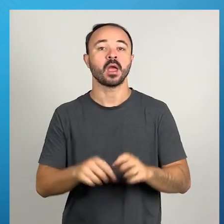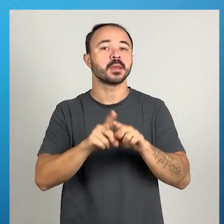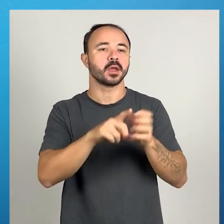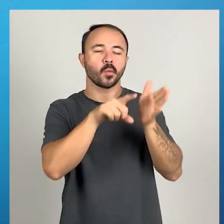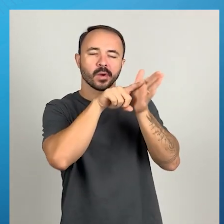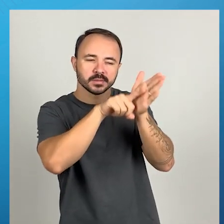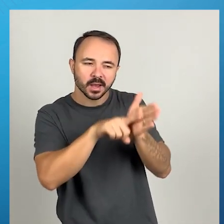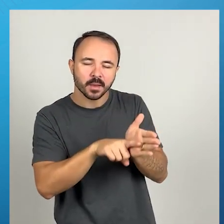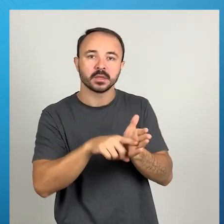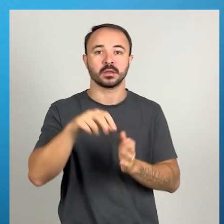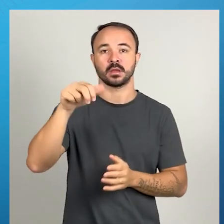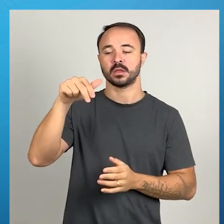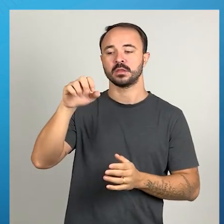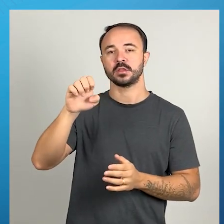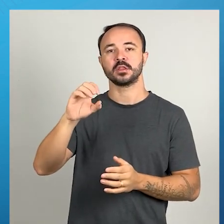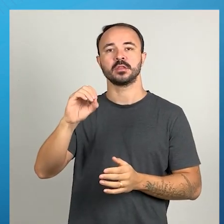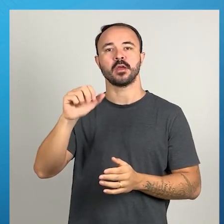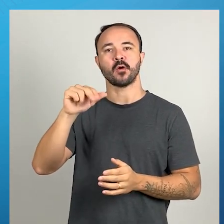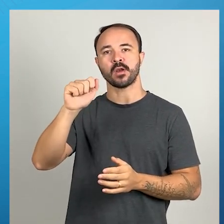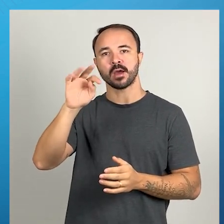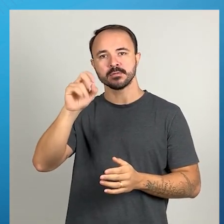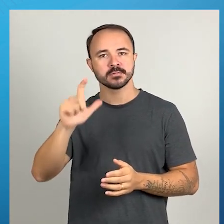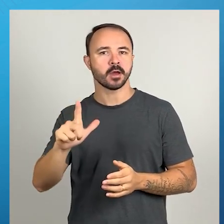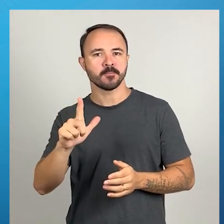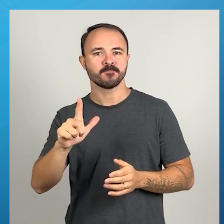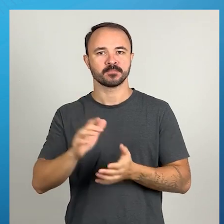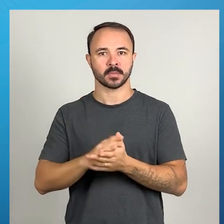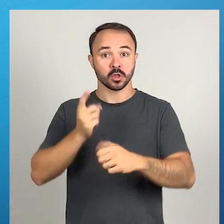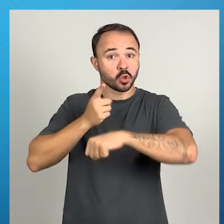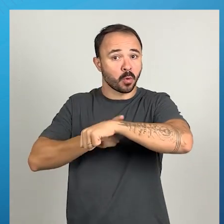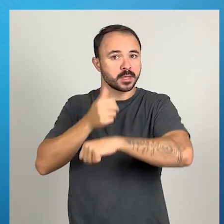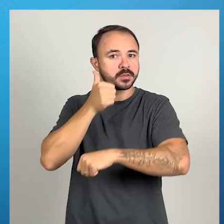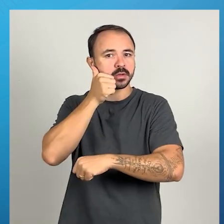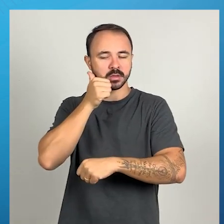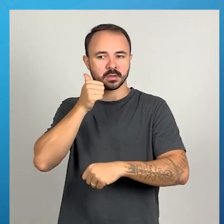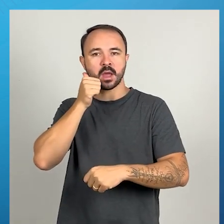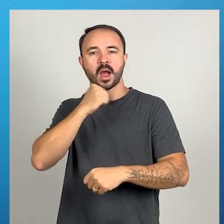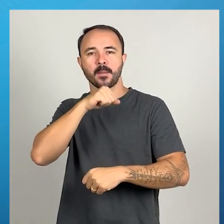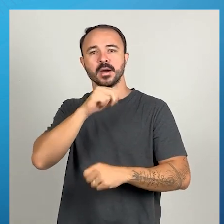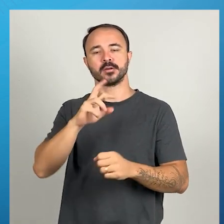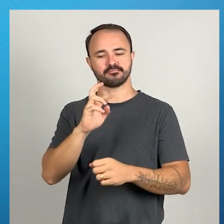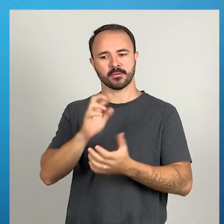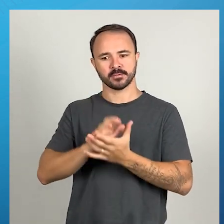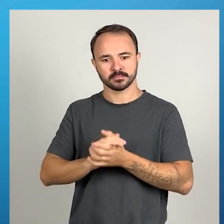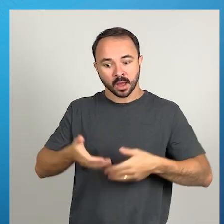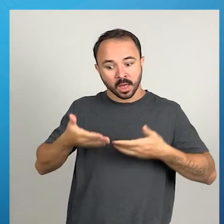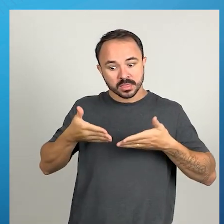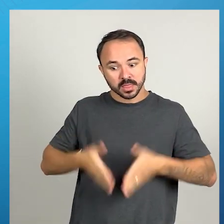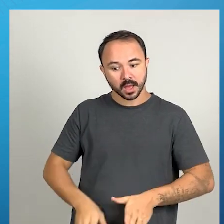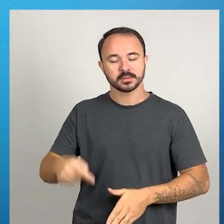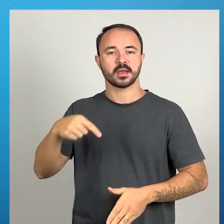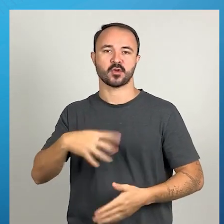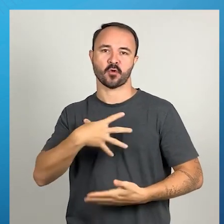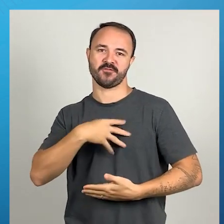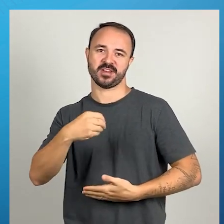são realizados após o nascimento do bebê para verificar o estado de saúde e diagnosticar possíveis alterações